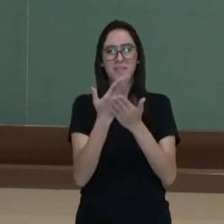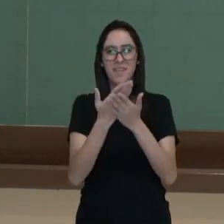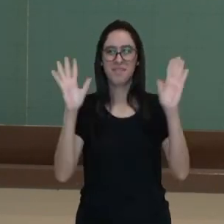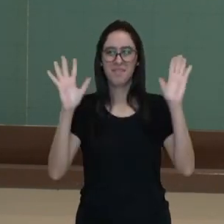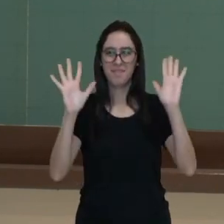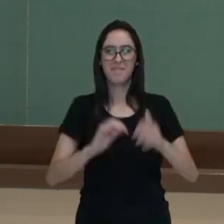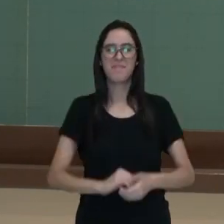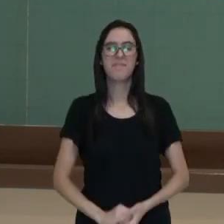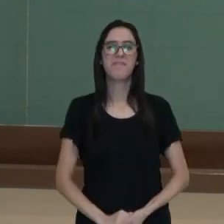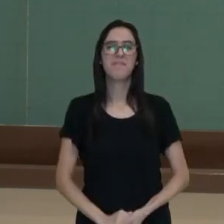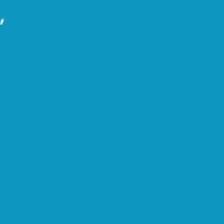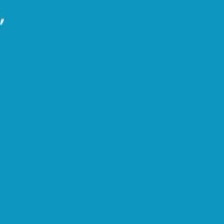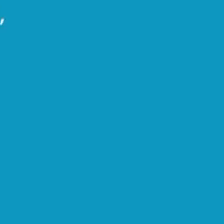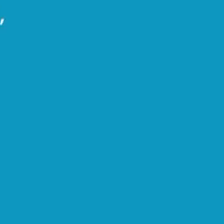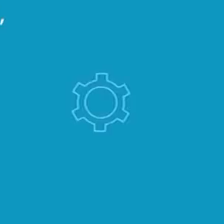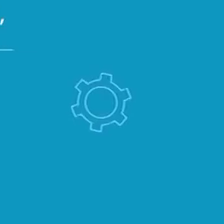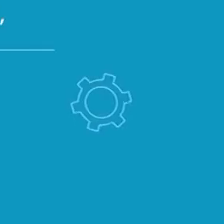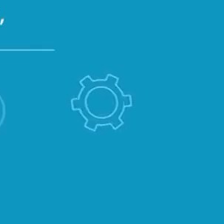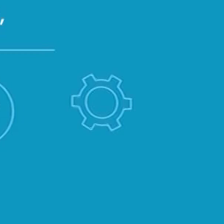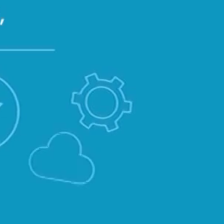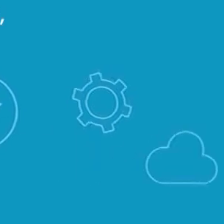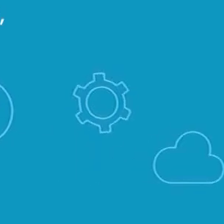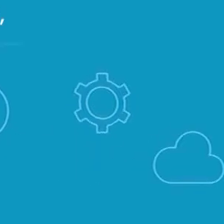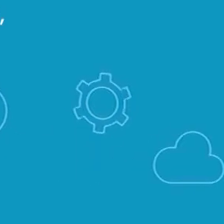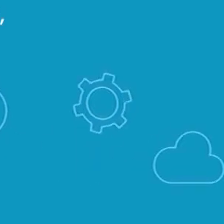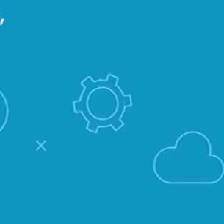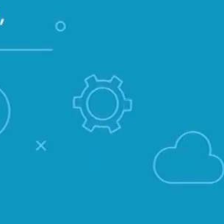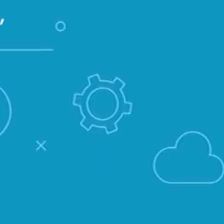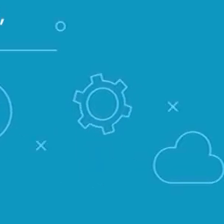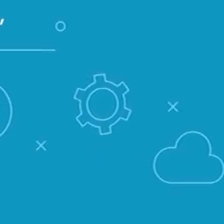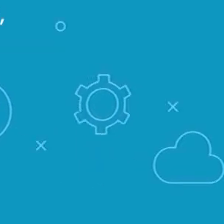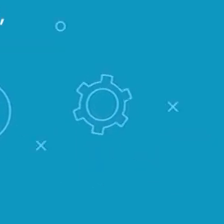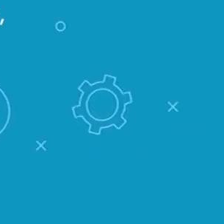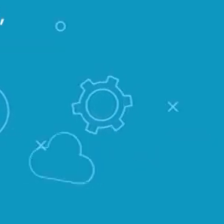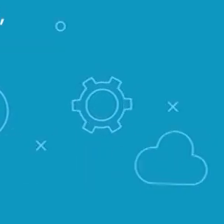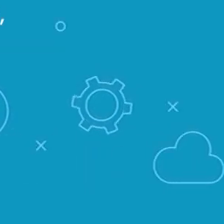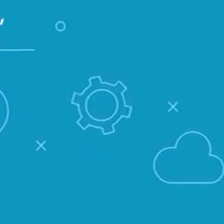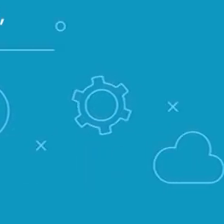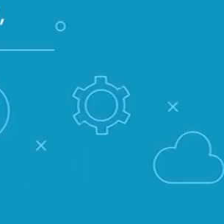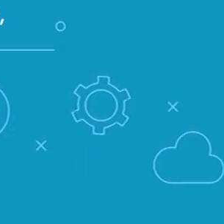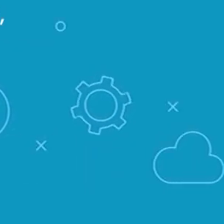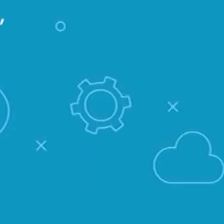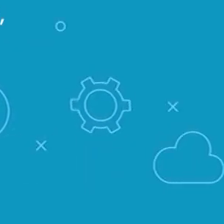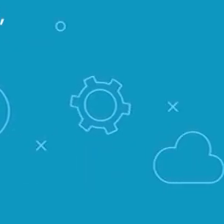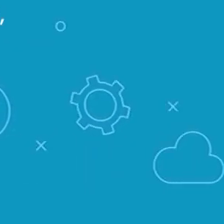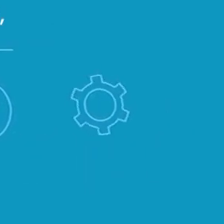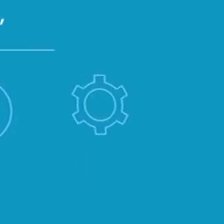aula. Até mais!